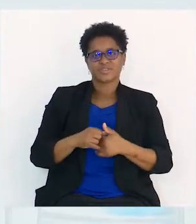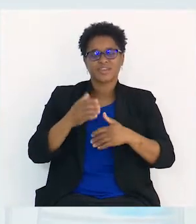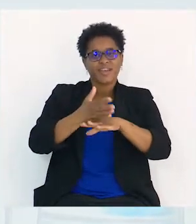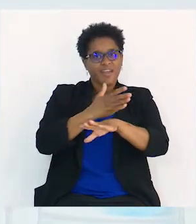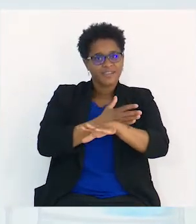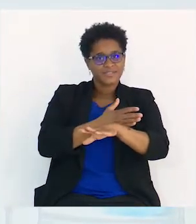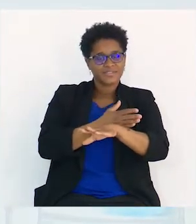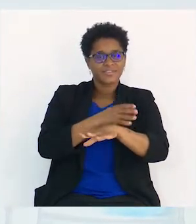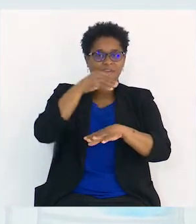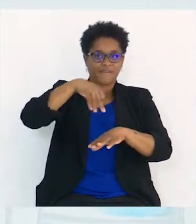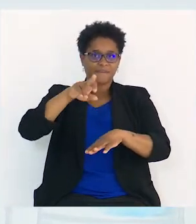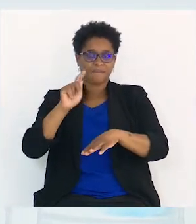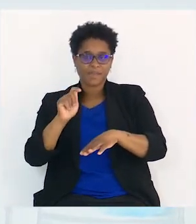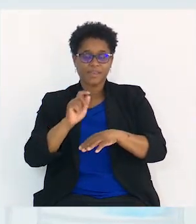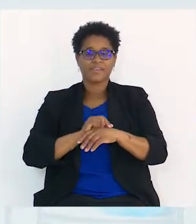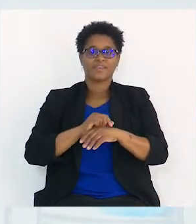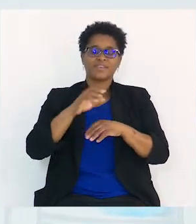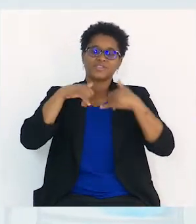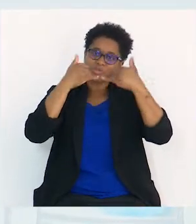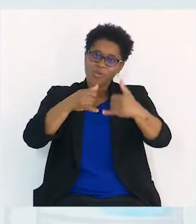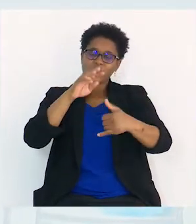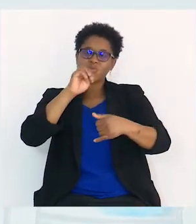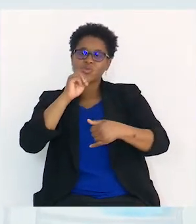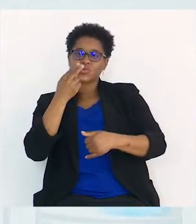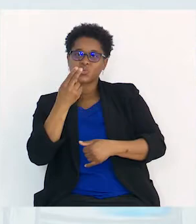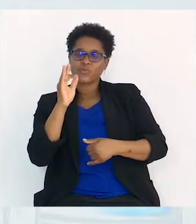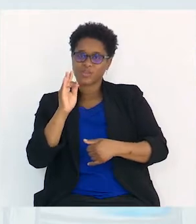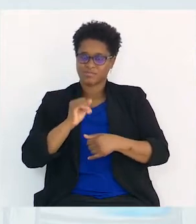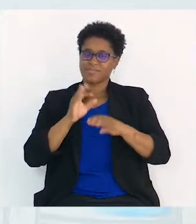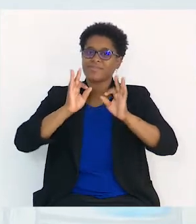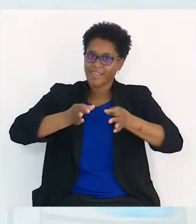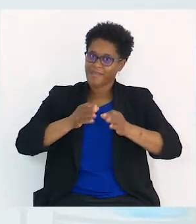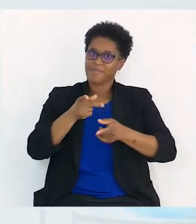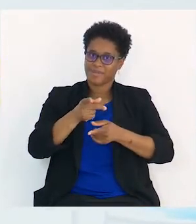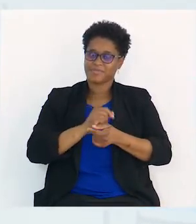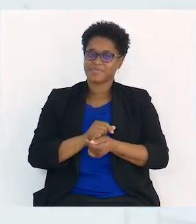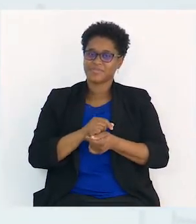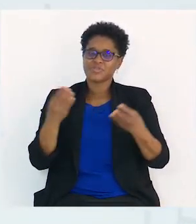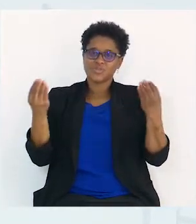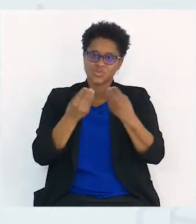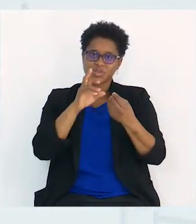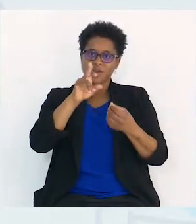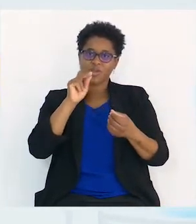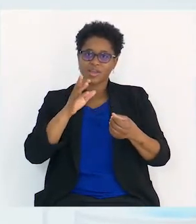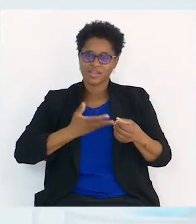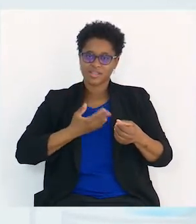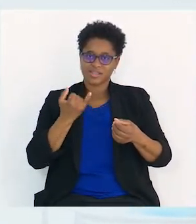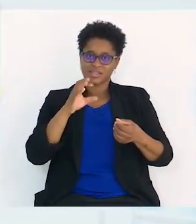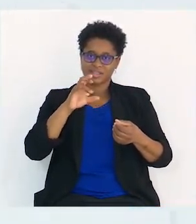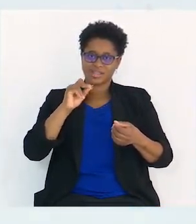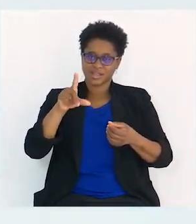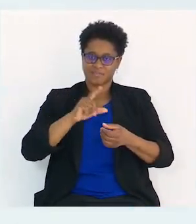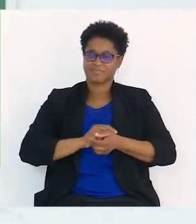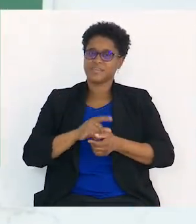Antes prefixo, depois sufixo, sempre adicionados à radical. Então já